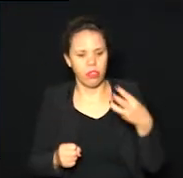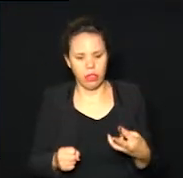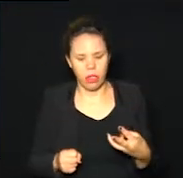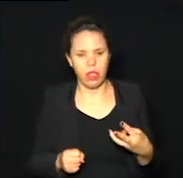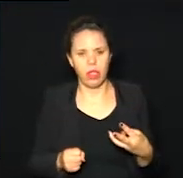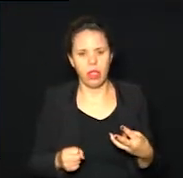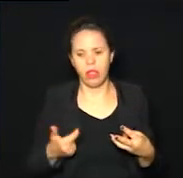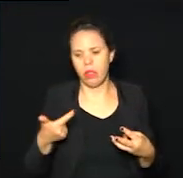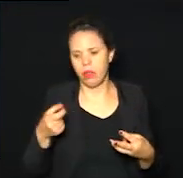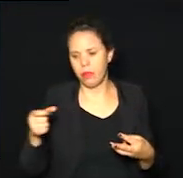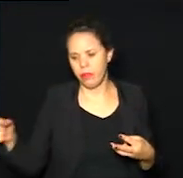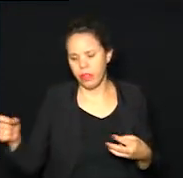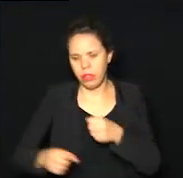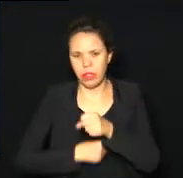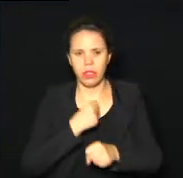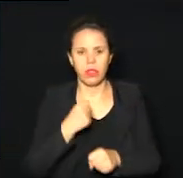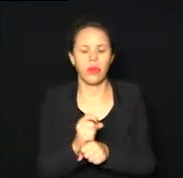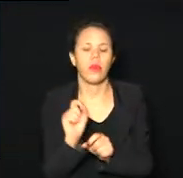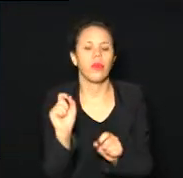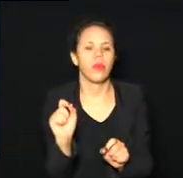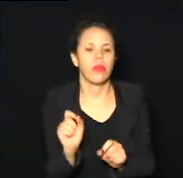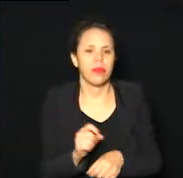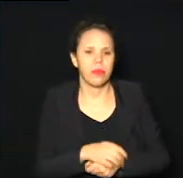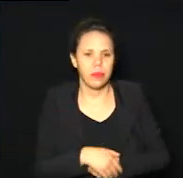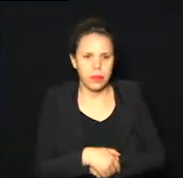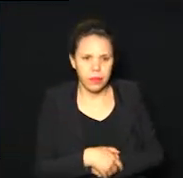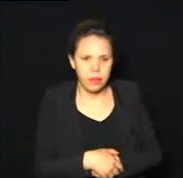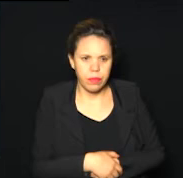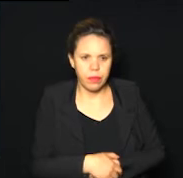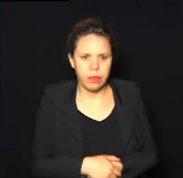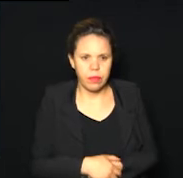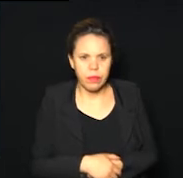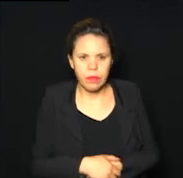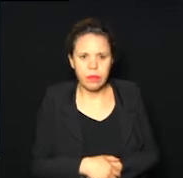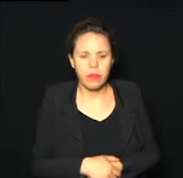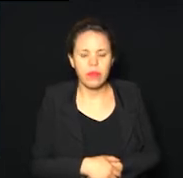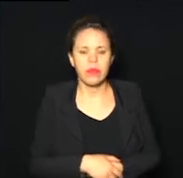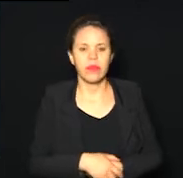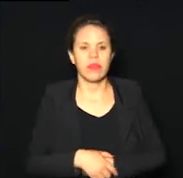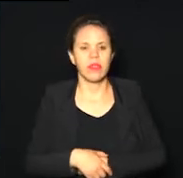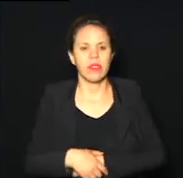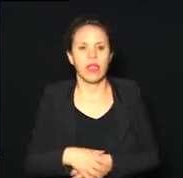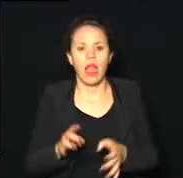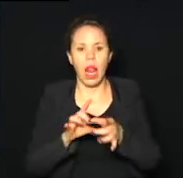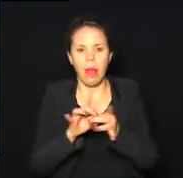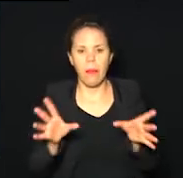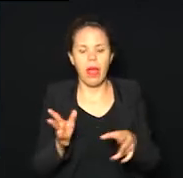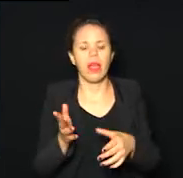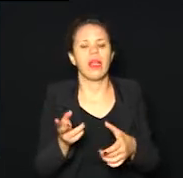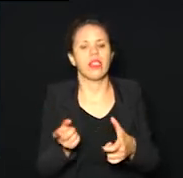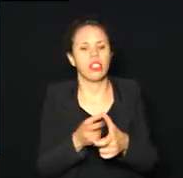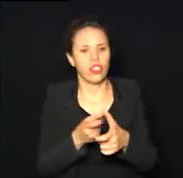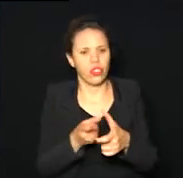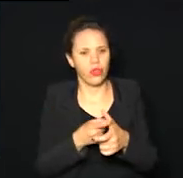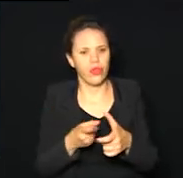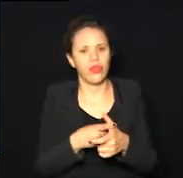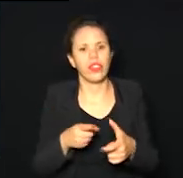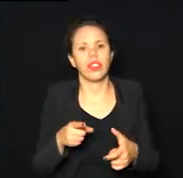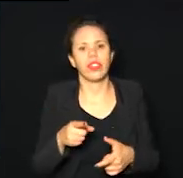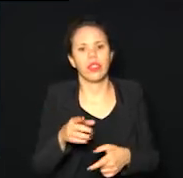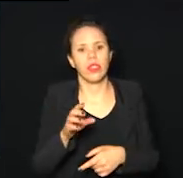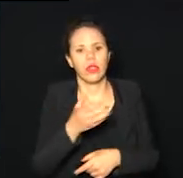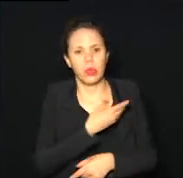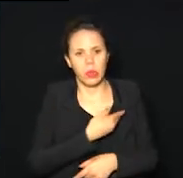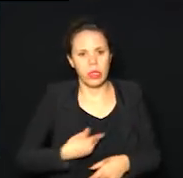173/2020, que relaxa aí as dívidas do Estado e libera verba para